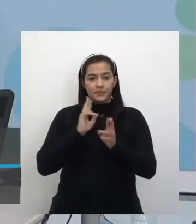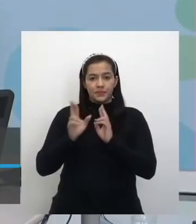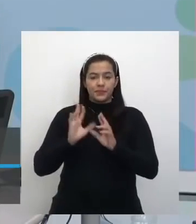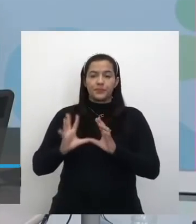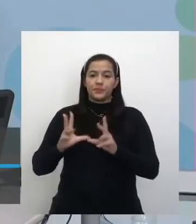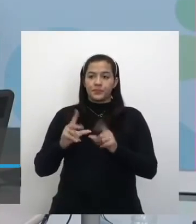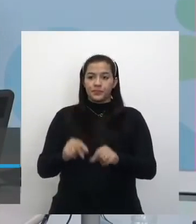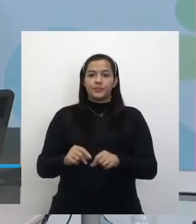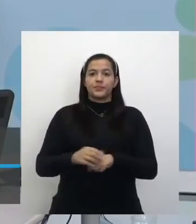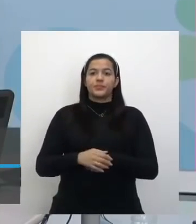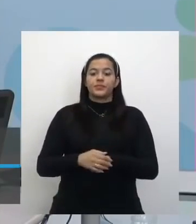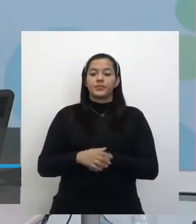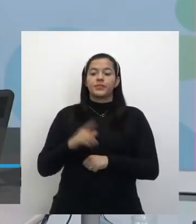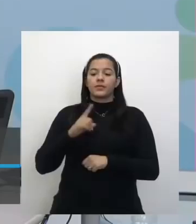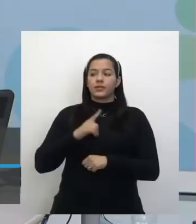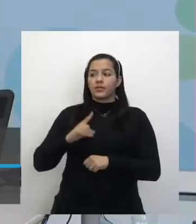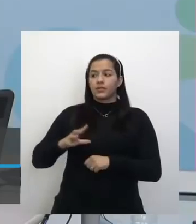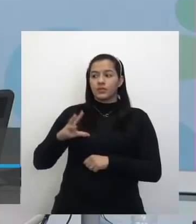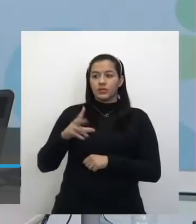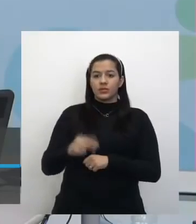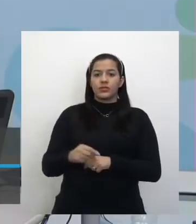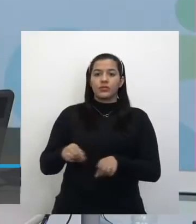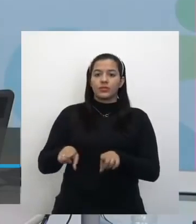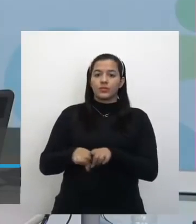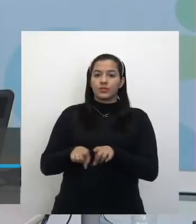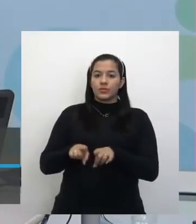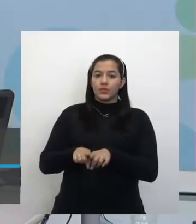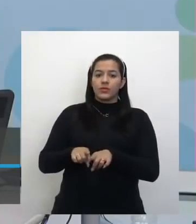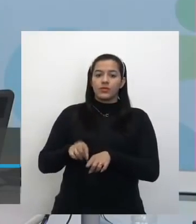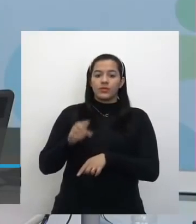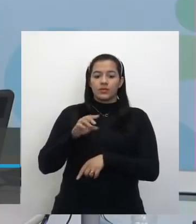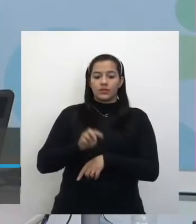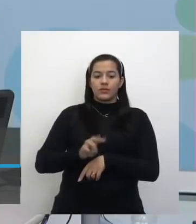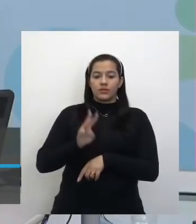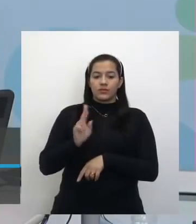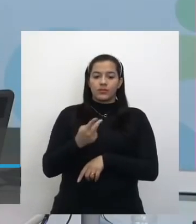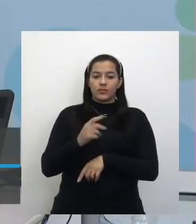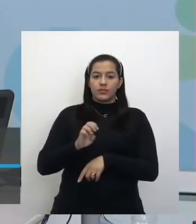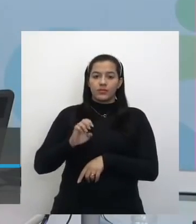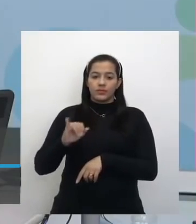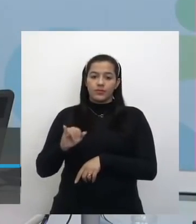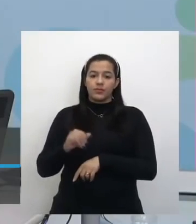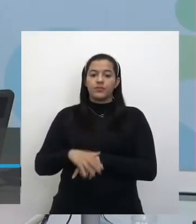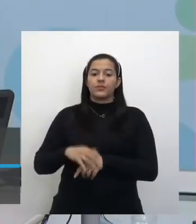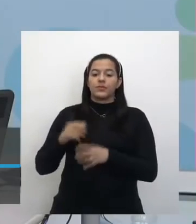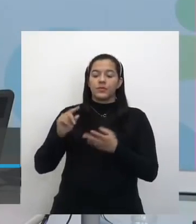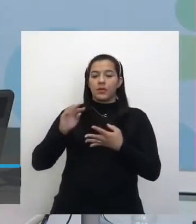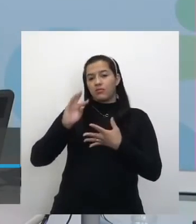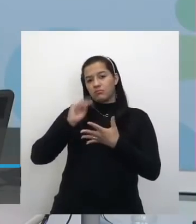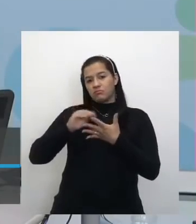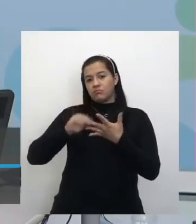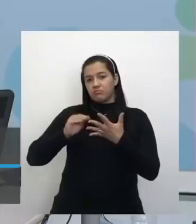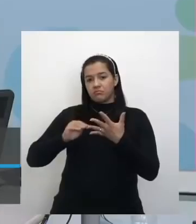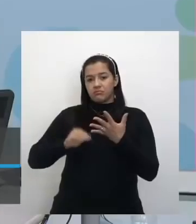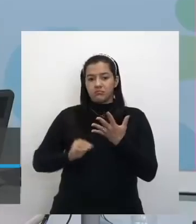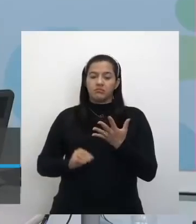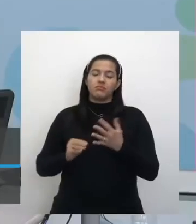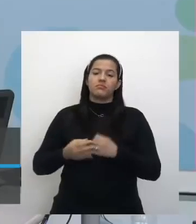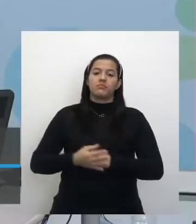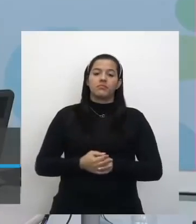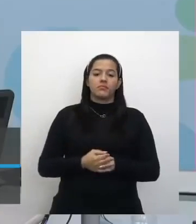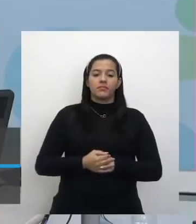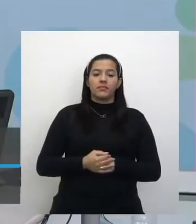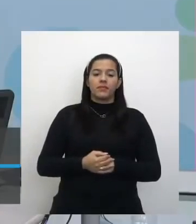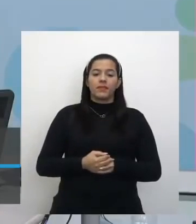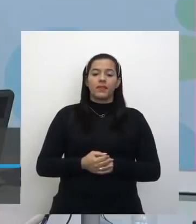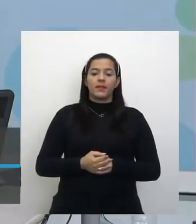gente tem lá desses mais fazer recém neste Word e a gente tem em maybees se der é mais um aqui